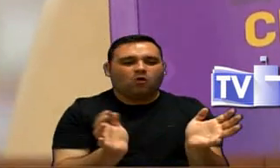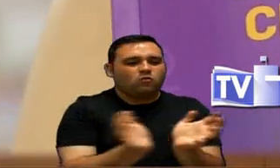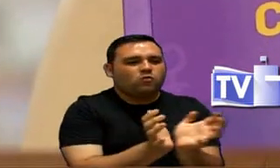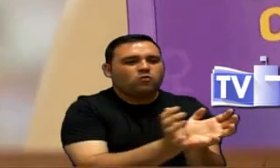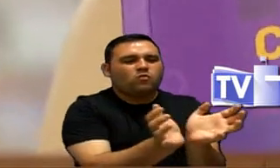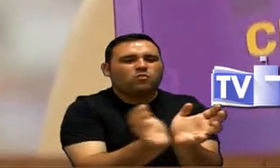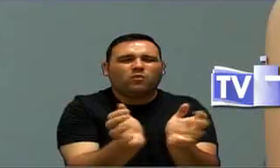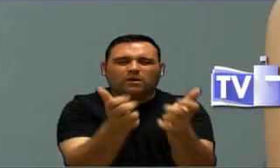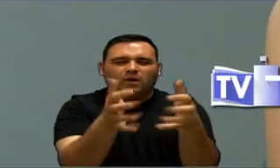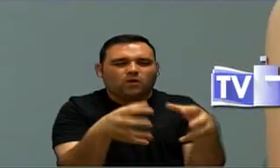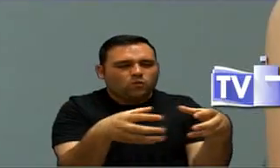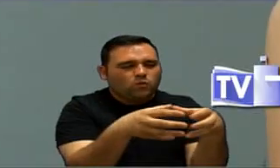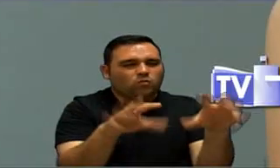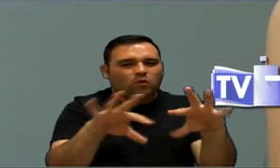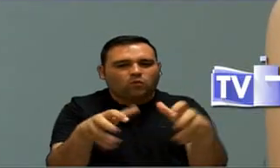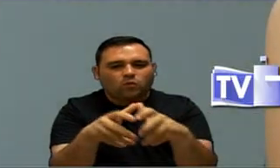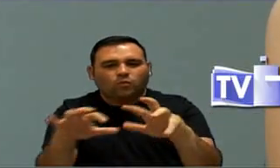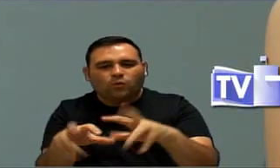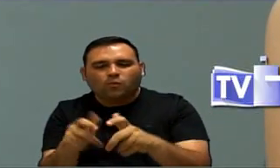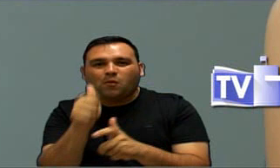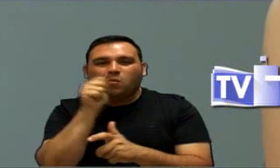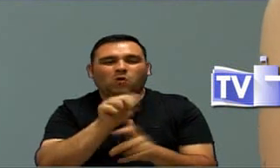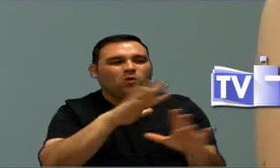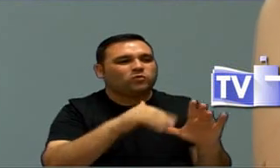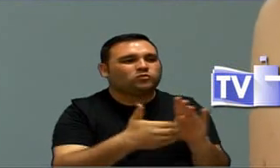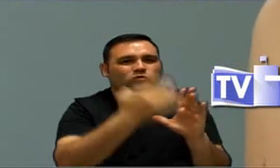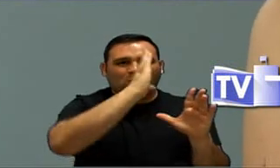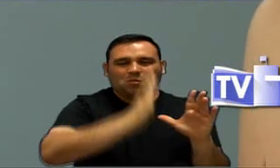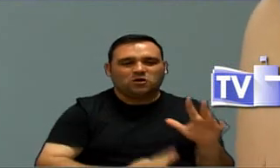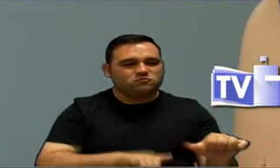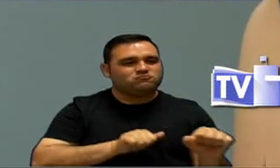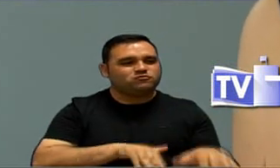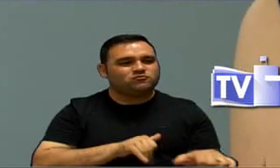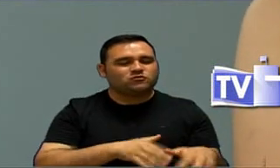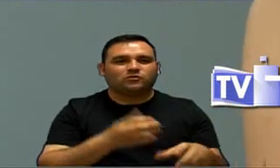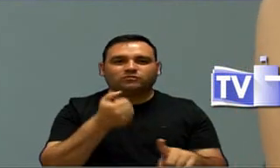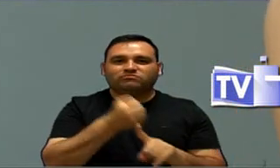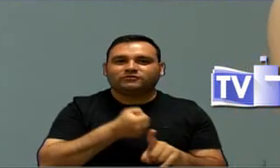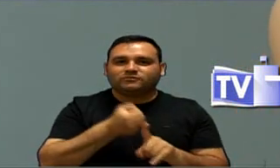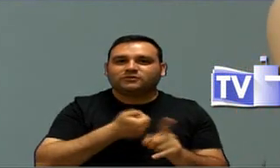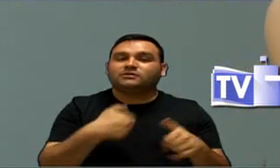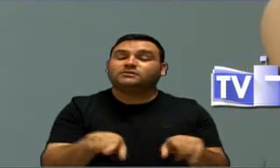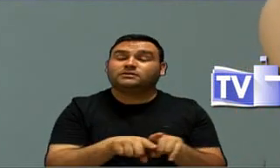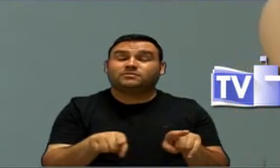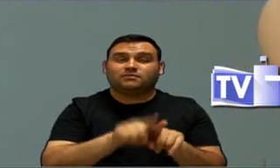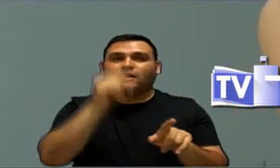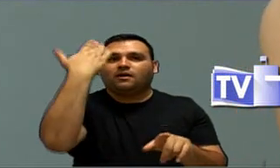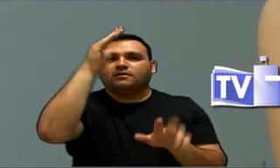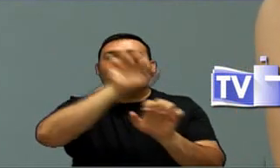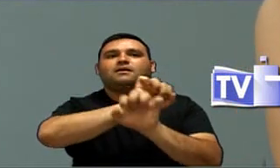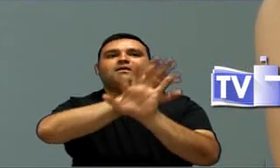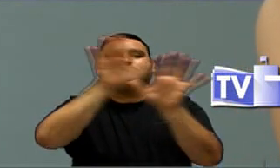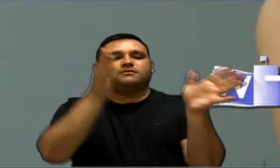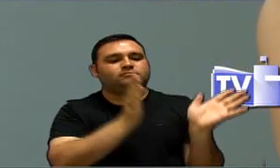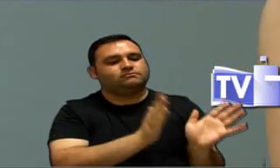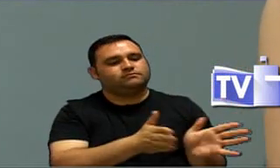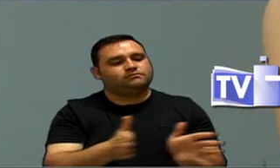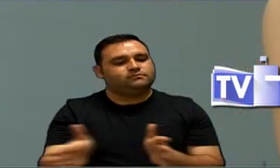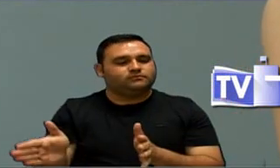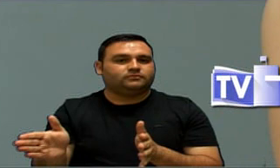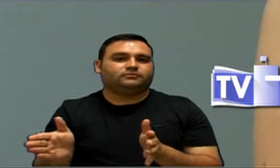grupos, ela vai comentar vários grupos, movimentos de mulheres do Brasil, e aí é bem interessante para a gente entender a importância da